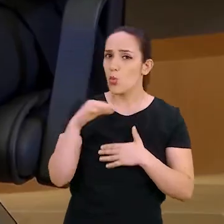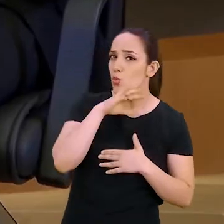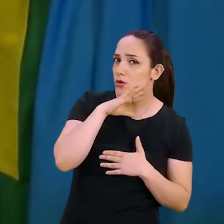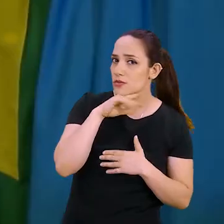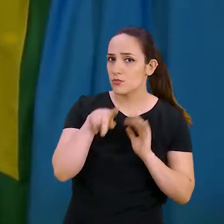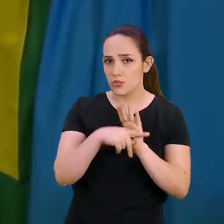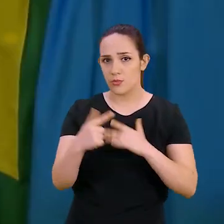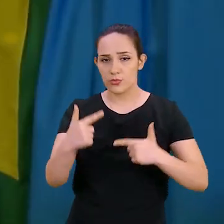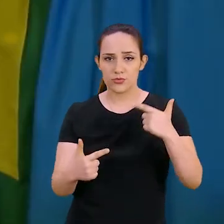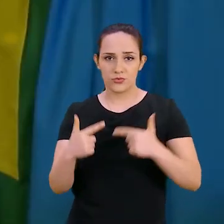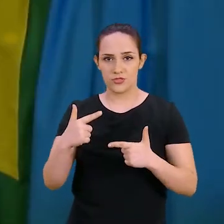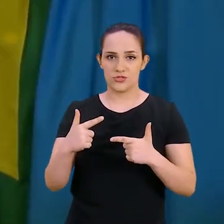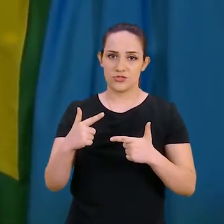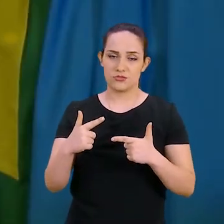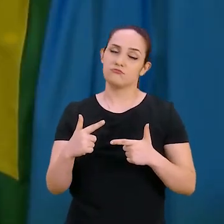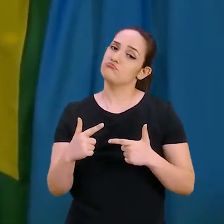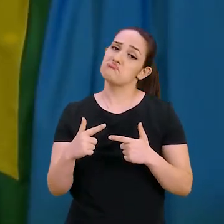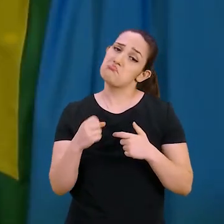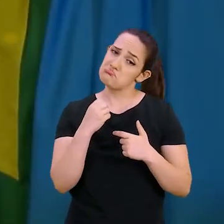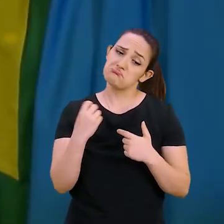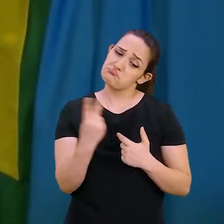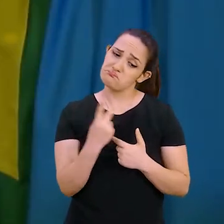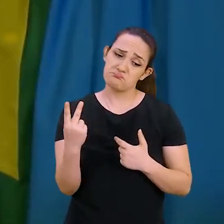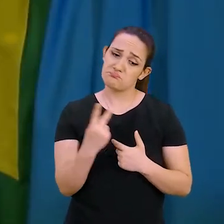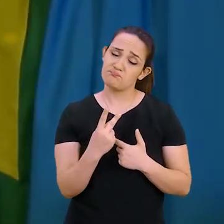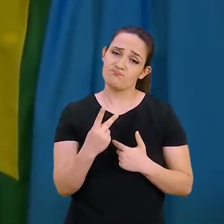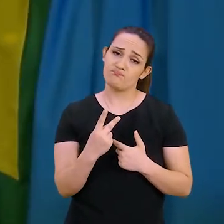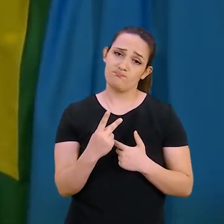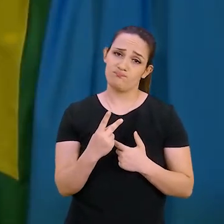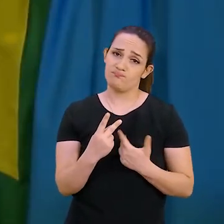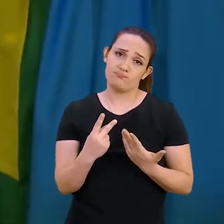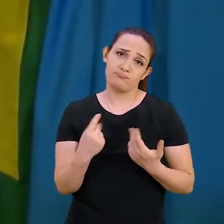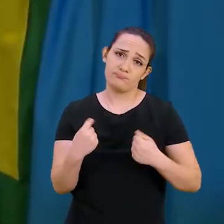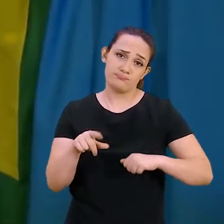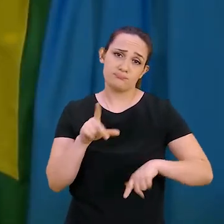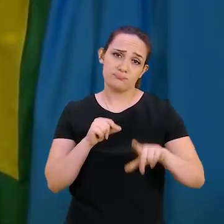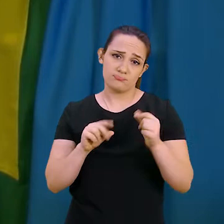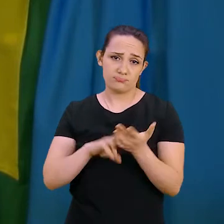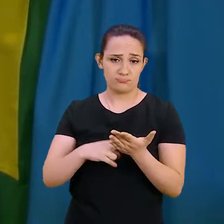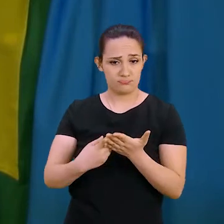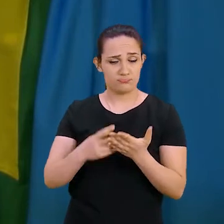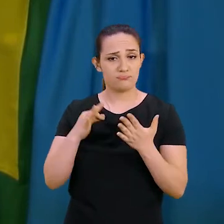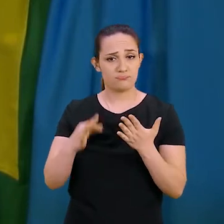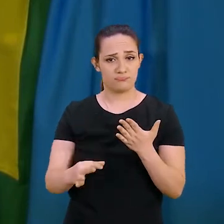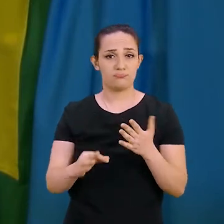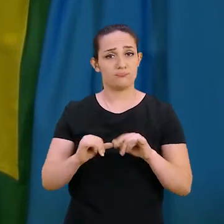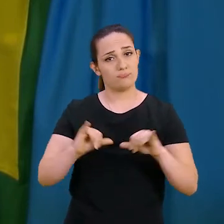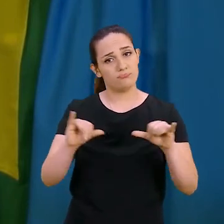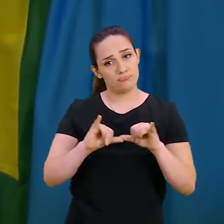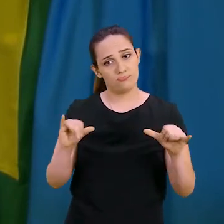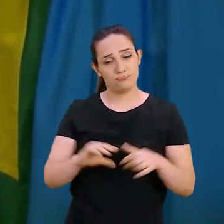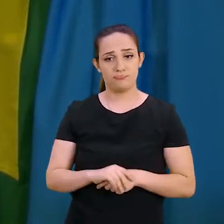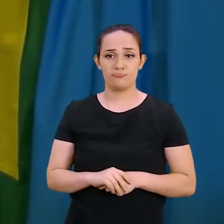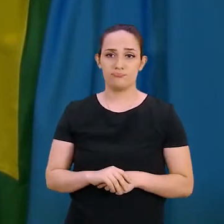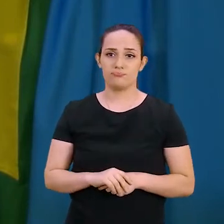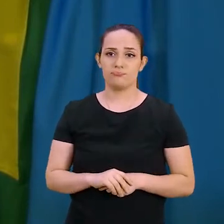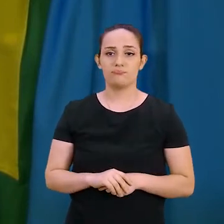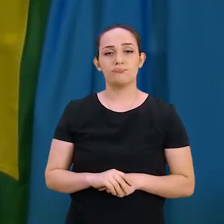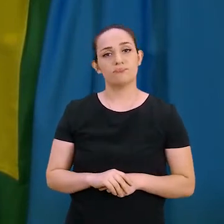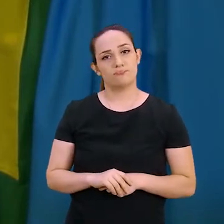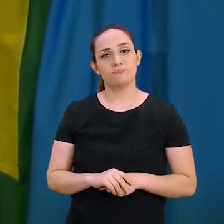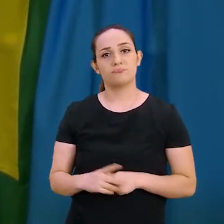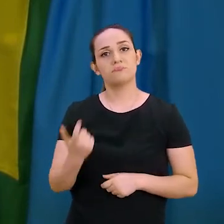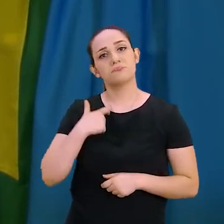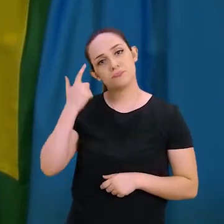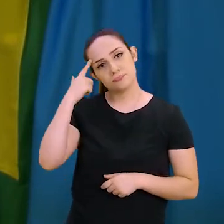contrário à política brasileira? Os dois. Os dois. Cabe a nós saber interpretar a informação que está chegando.